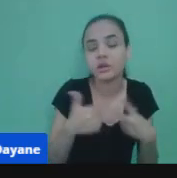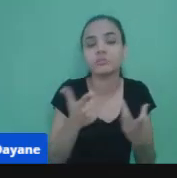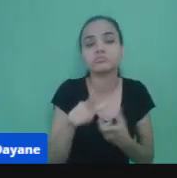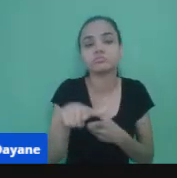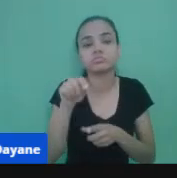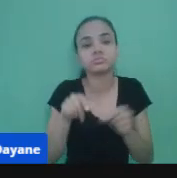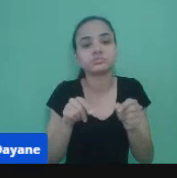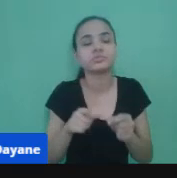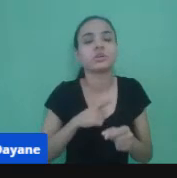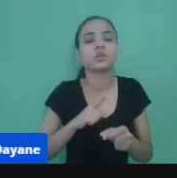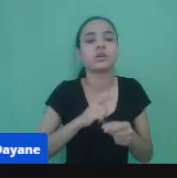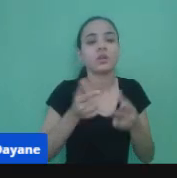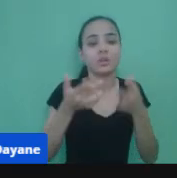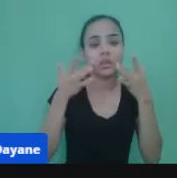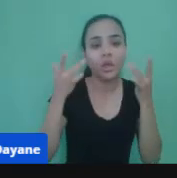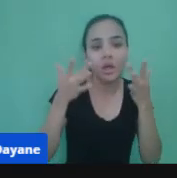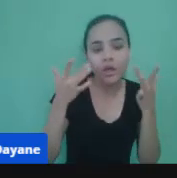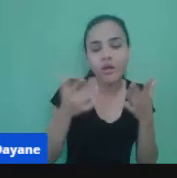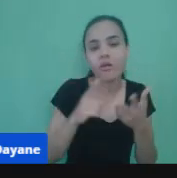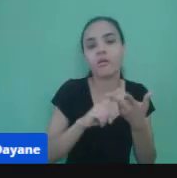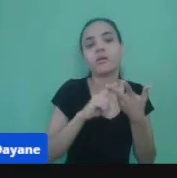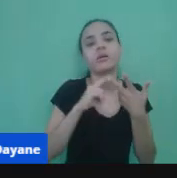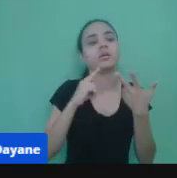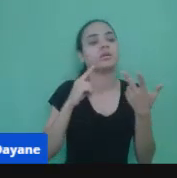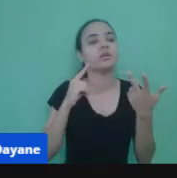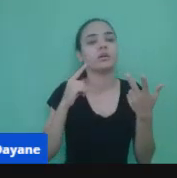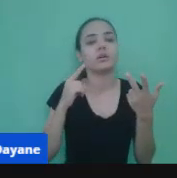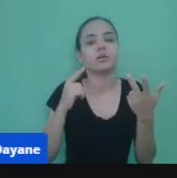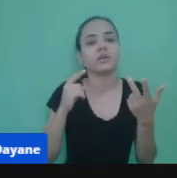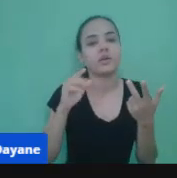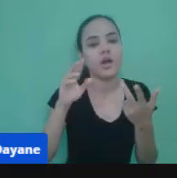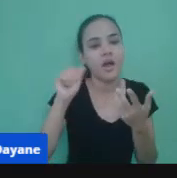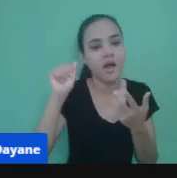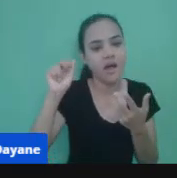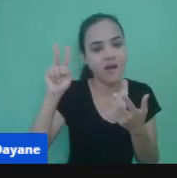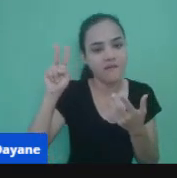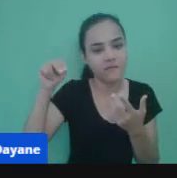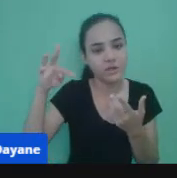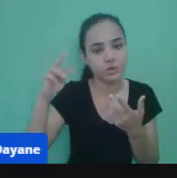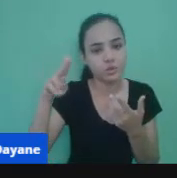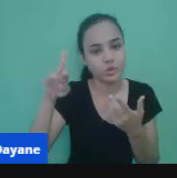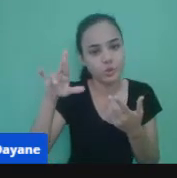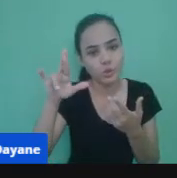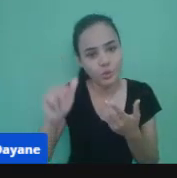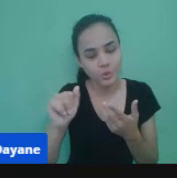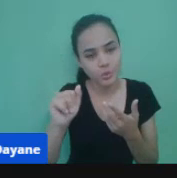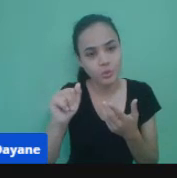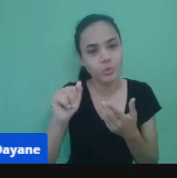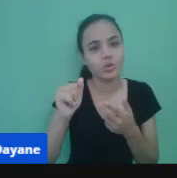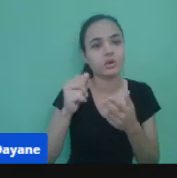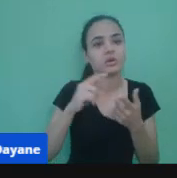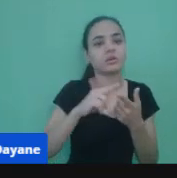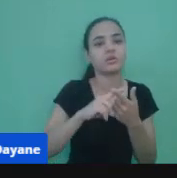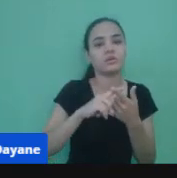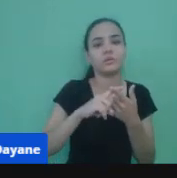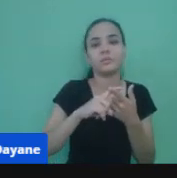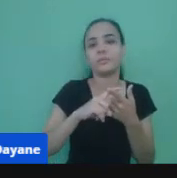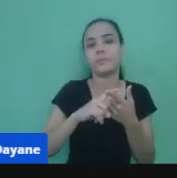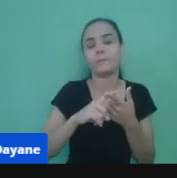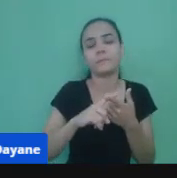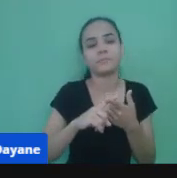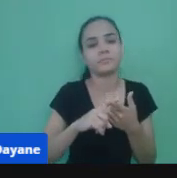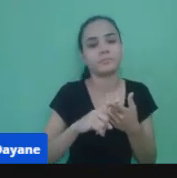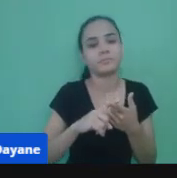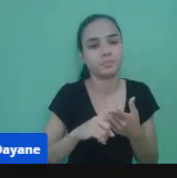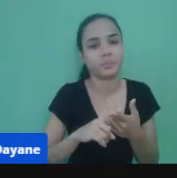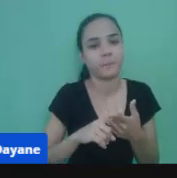drama, aventura, biografia, o gênero. A direção é do Carl Hamburger. Elenco: